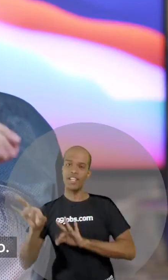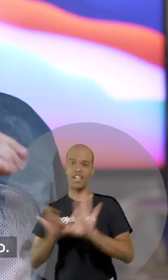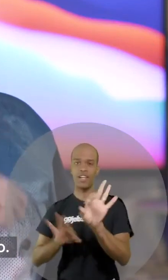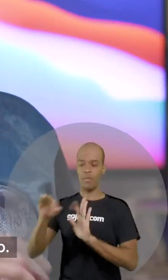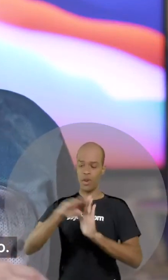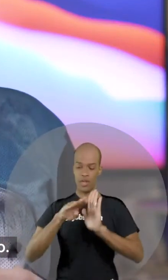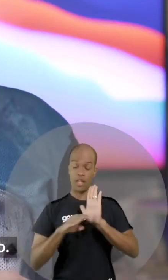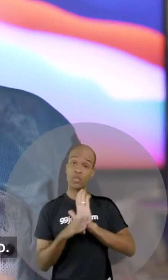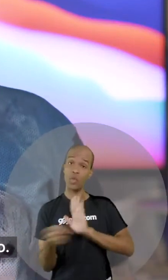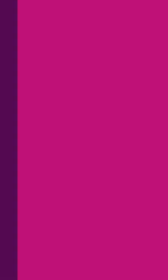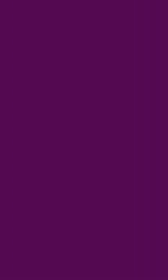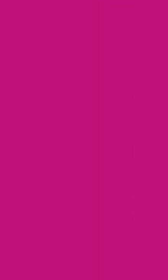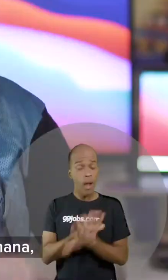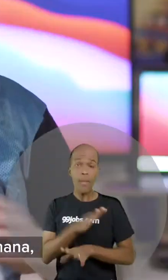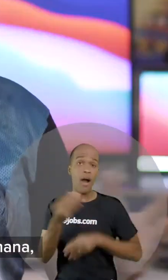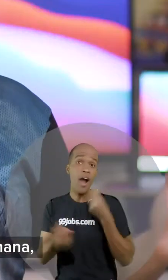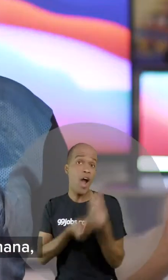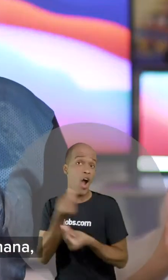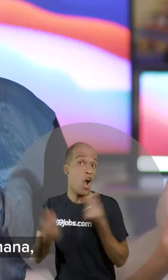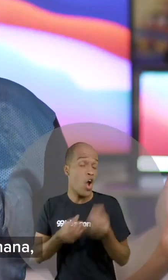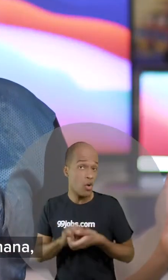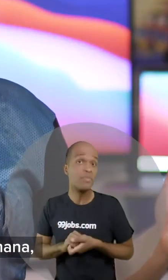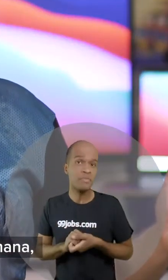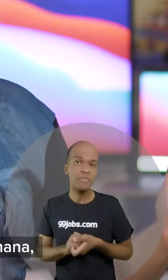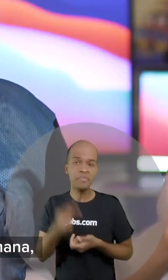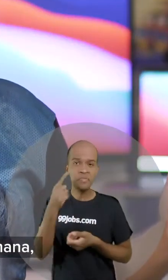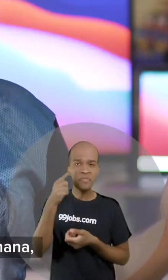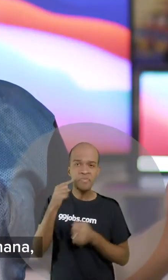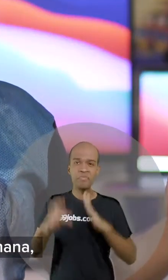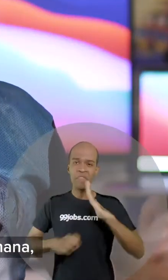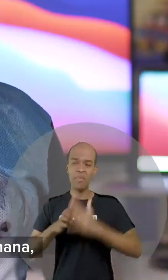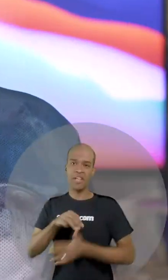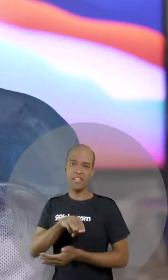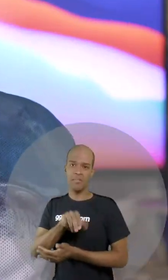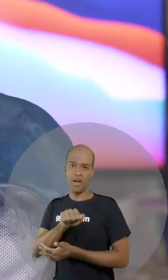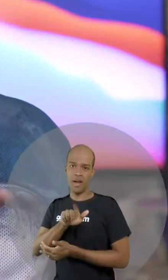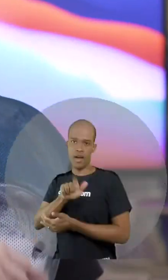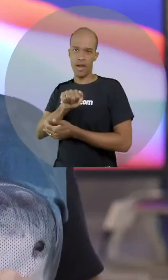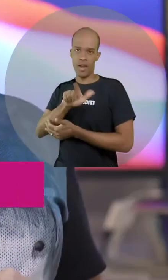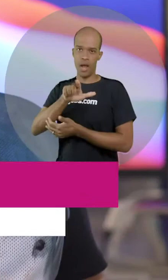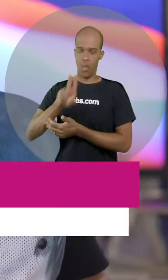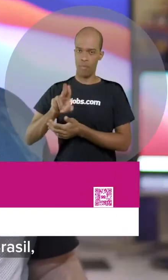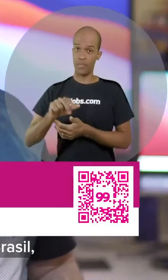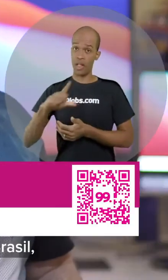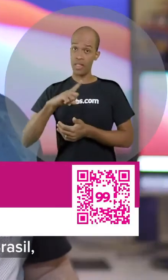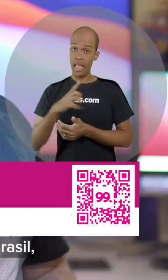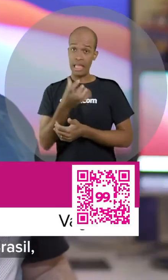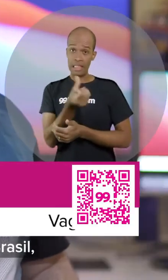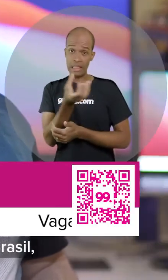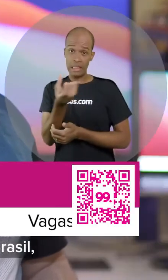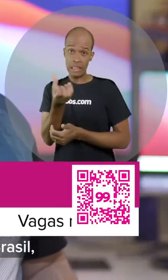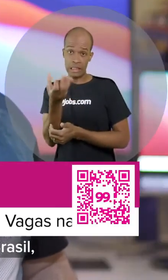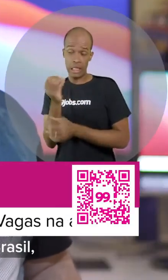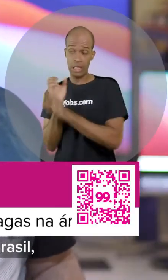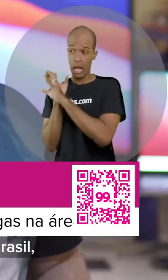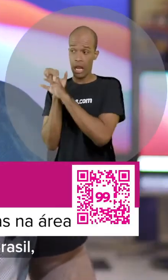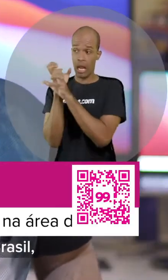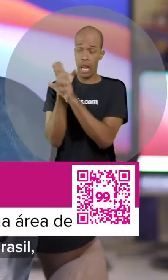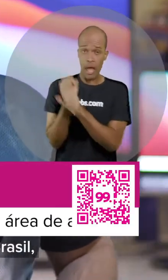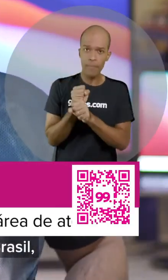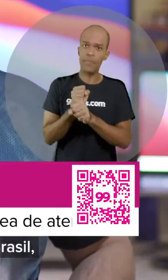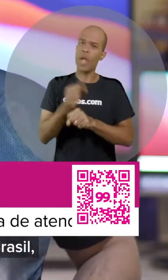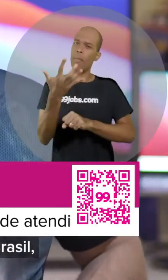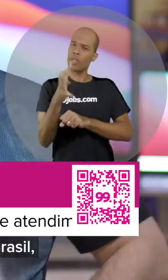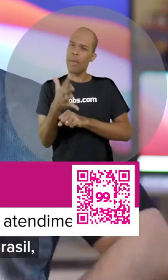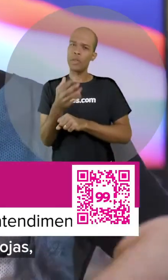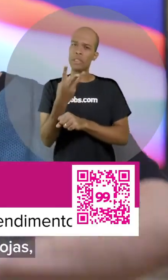analista de projetos de inovação. E também para encerrar o nosso Vagas Fantásticas dessa semana, vamos de Magalu? O Magazine Luiza tem mais de 60 anos